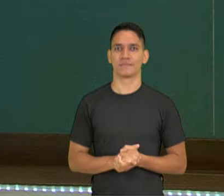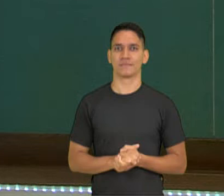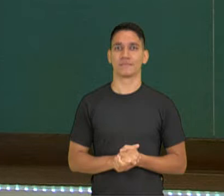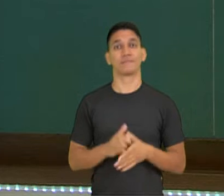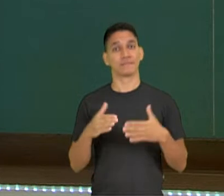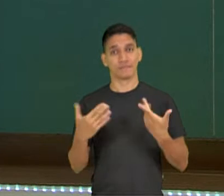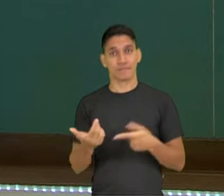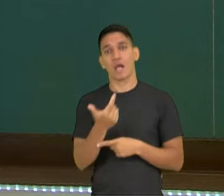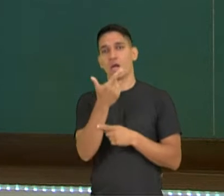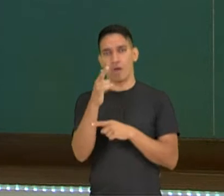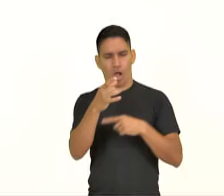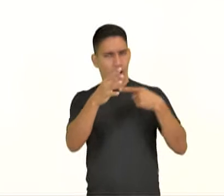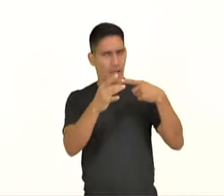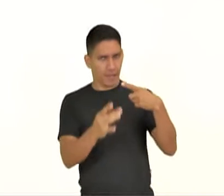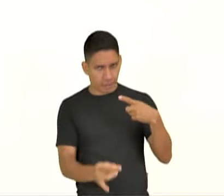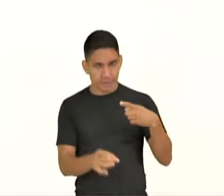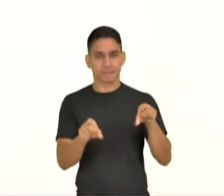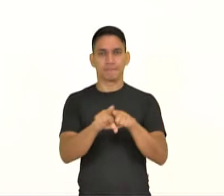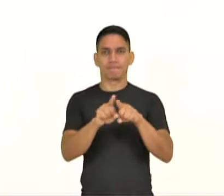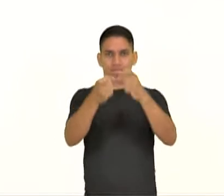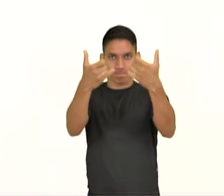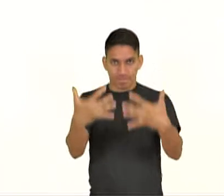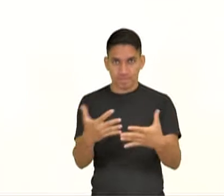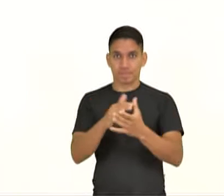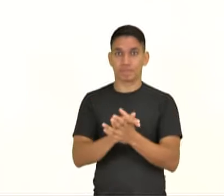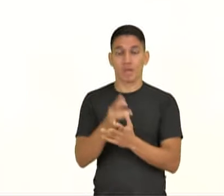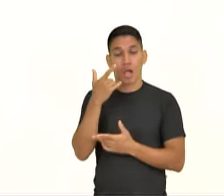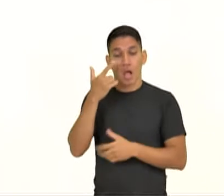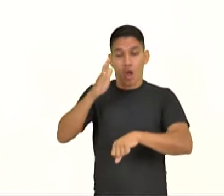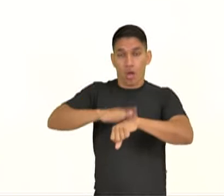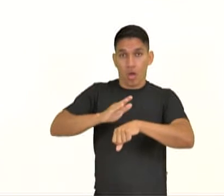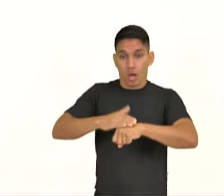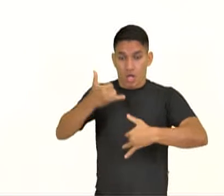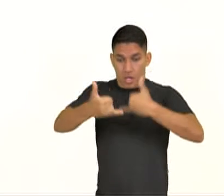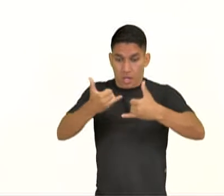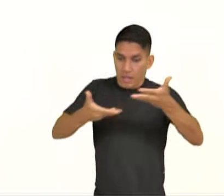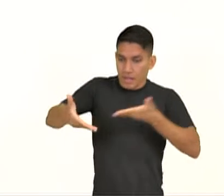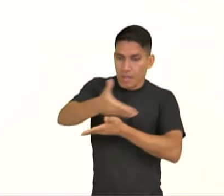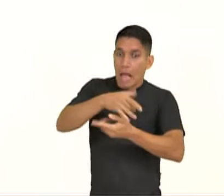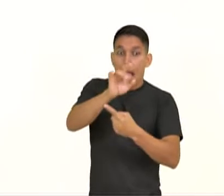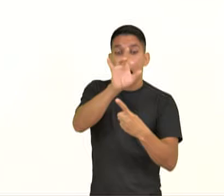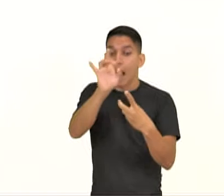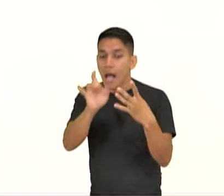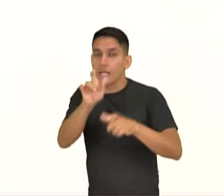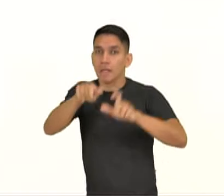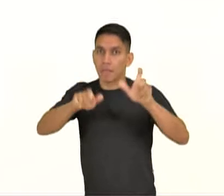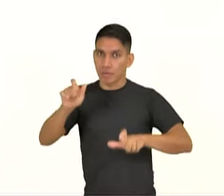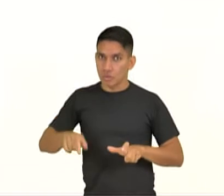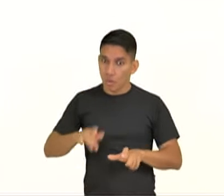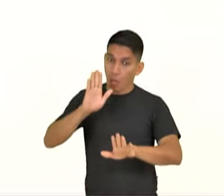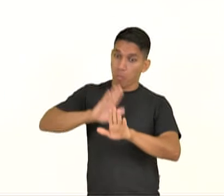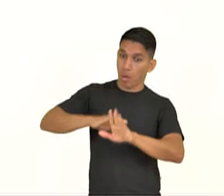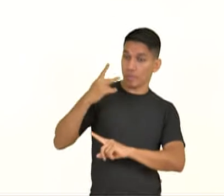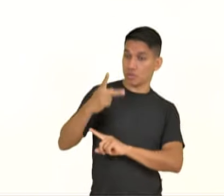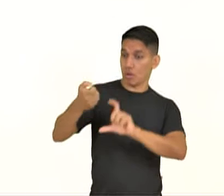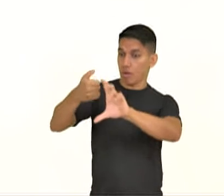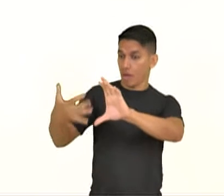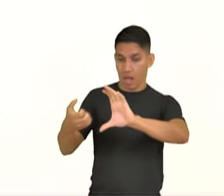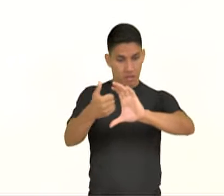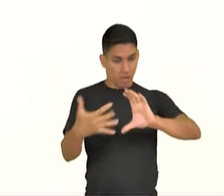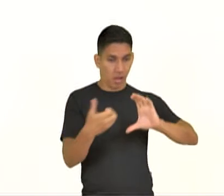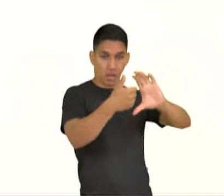E mais algumas definições. Nos jogos cooperativos, cada indivíduo representa com suas características